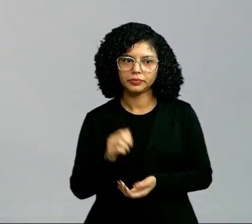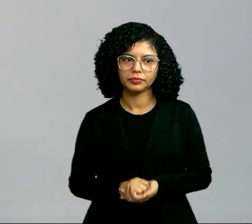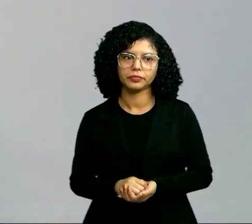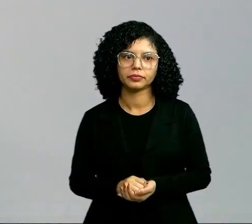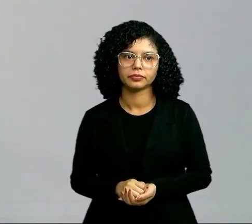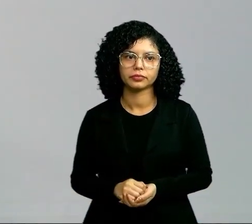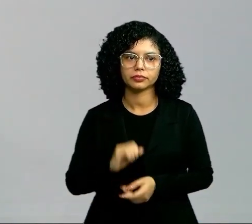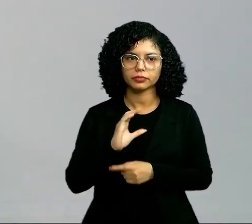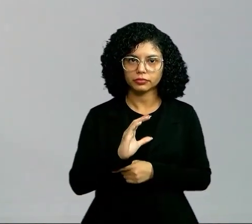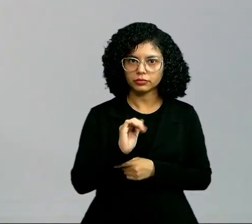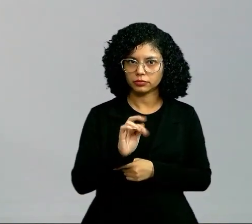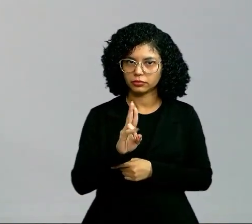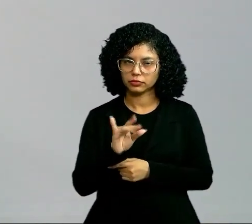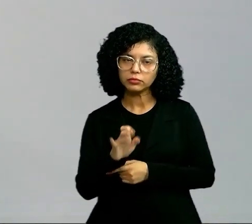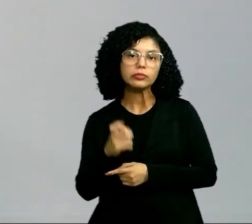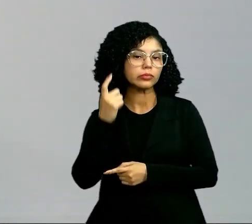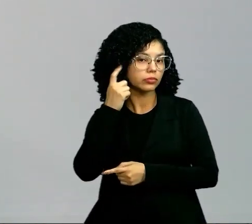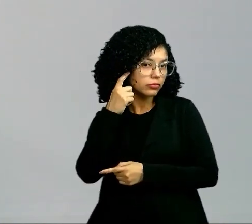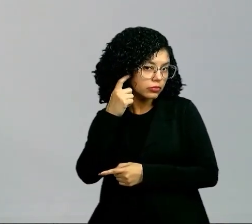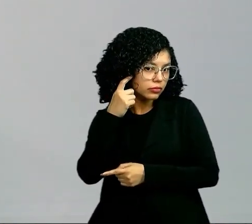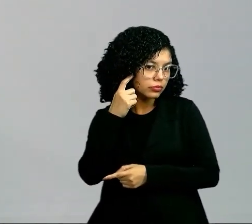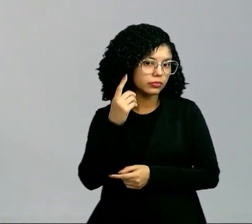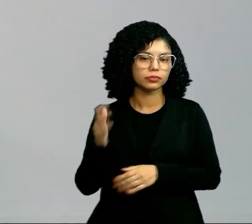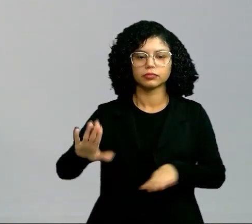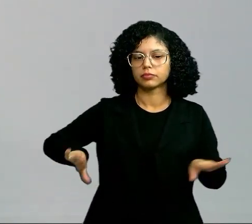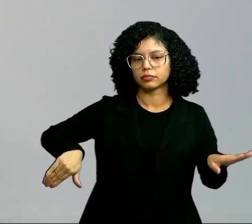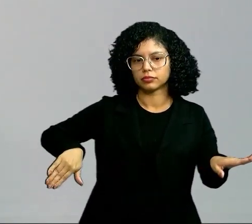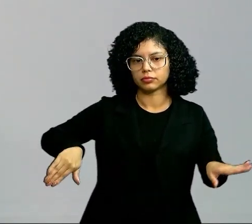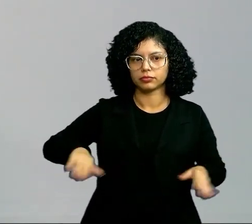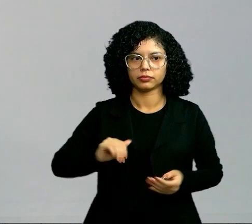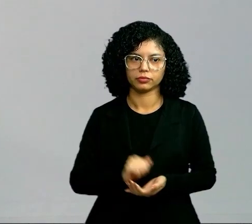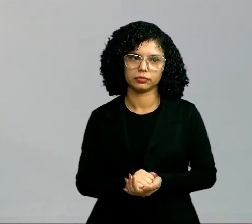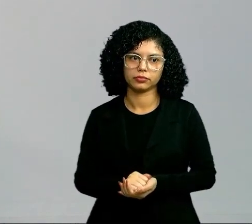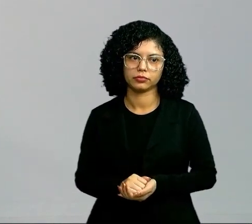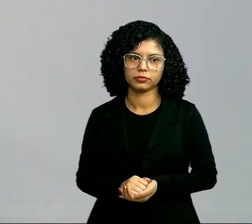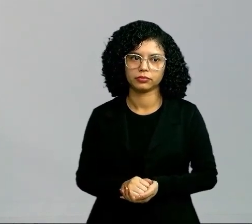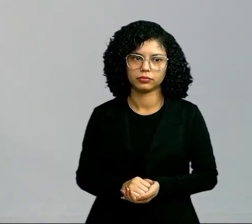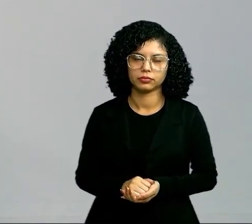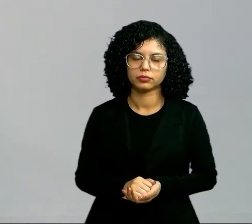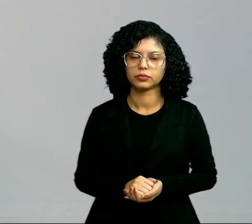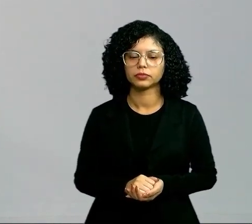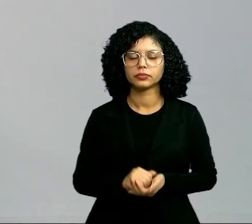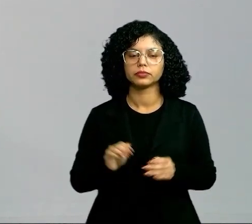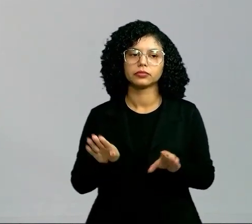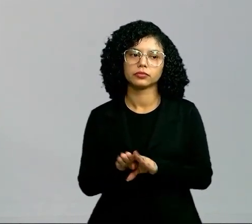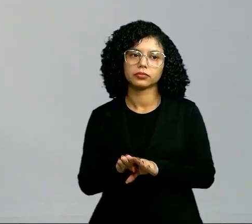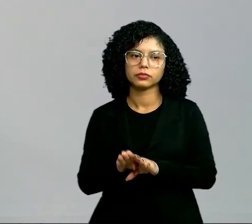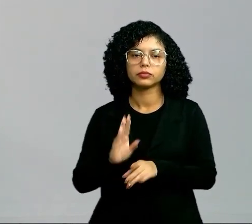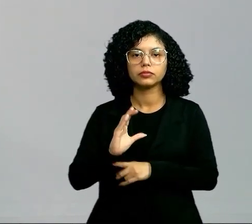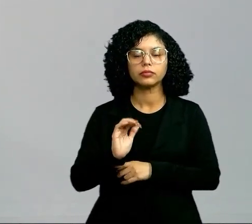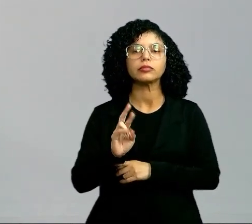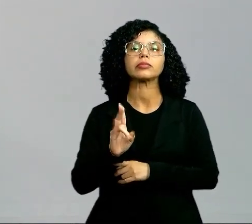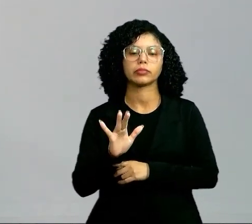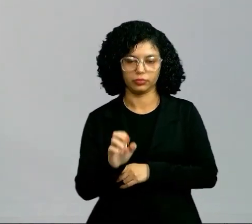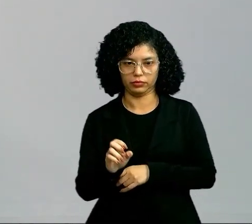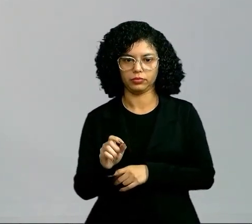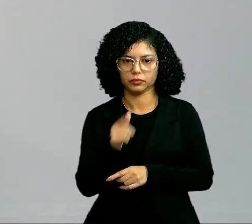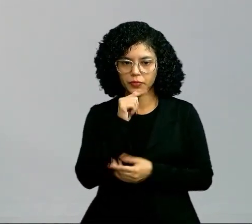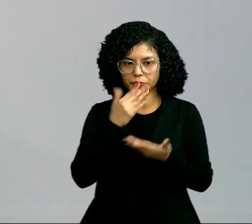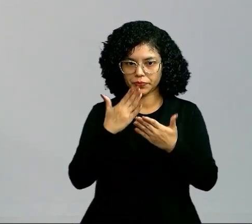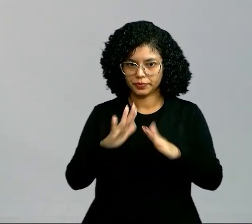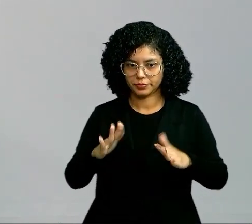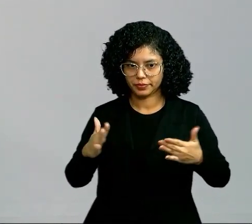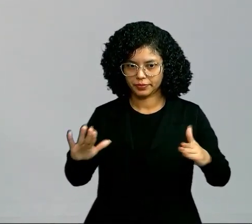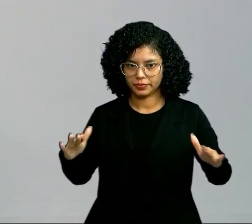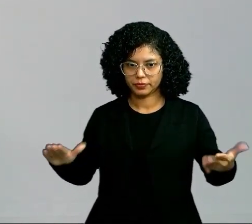de Caribe, né, vem o quê? Praias paradisíacas, não é verdade? O Caribe é um mar